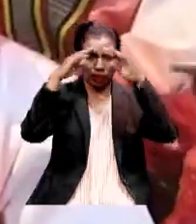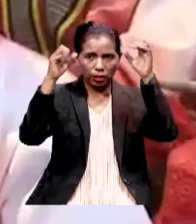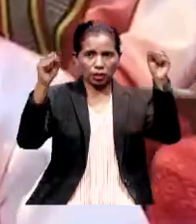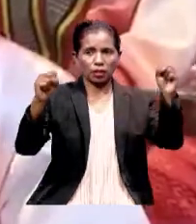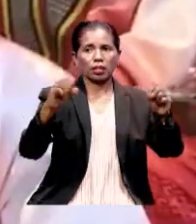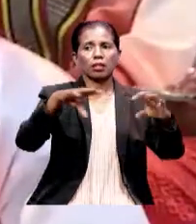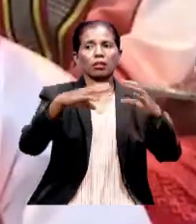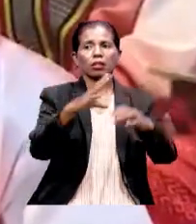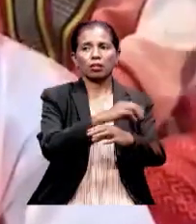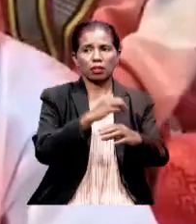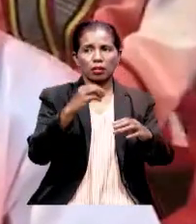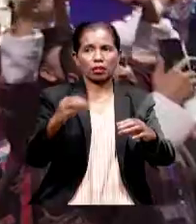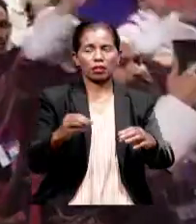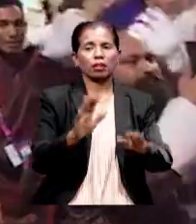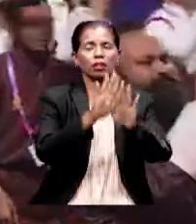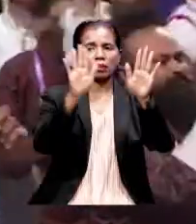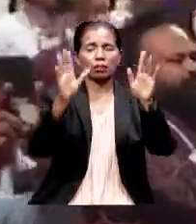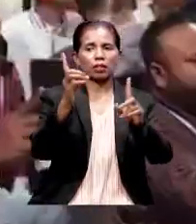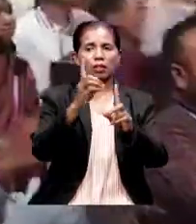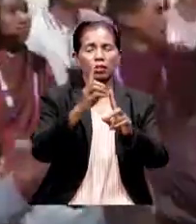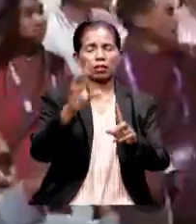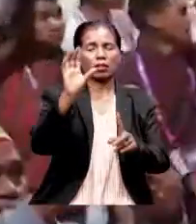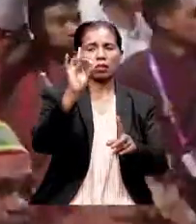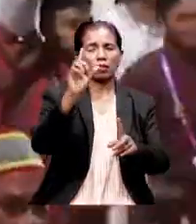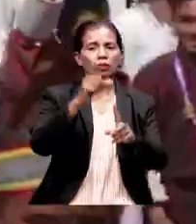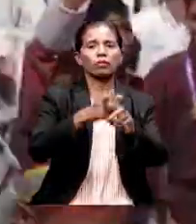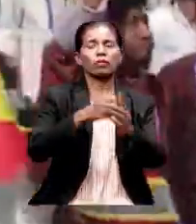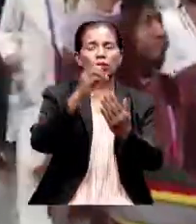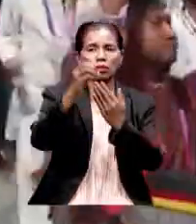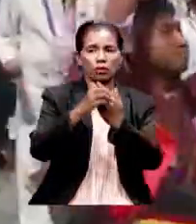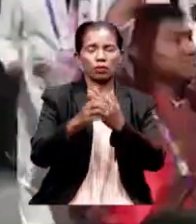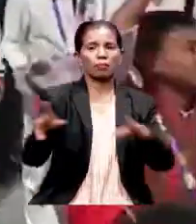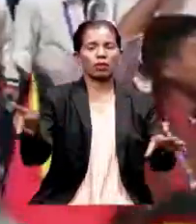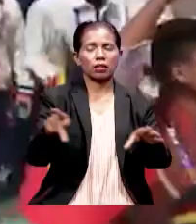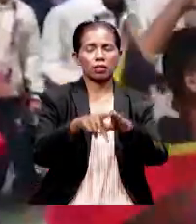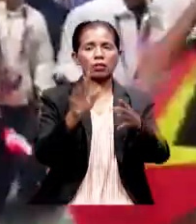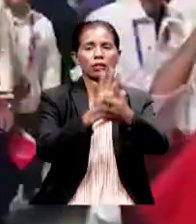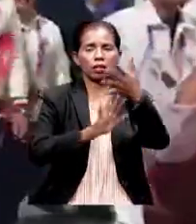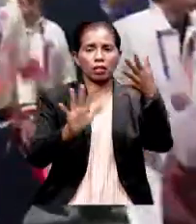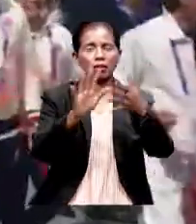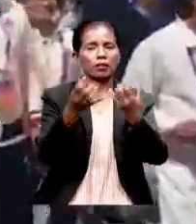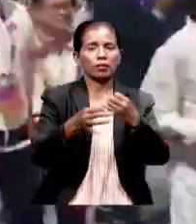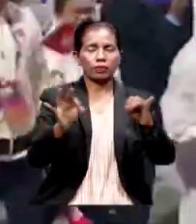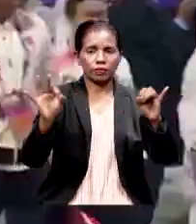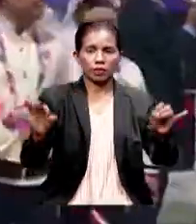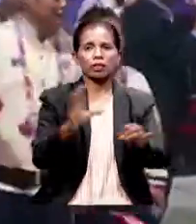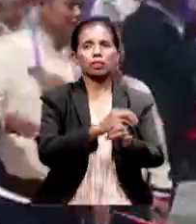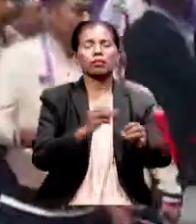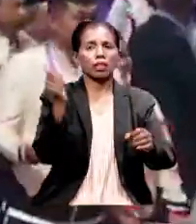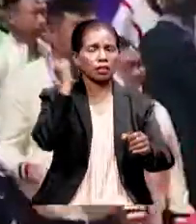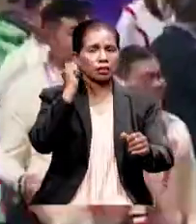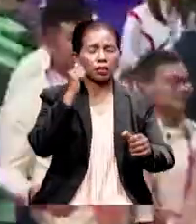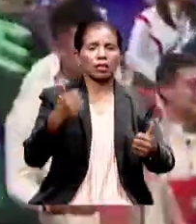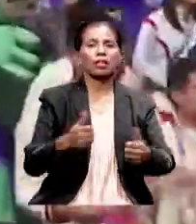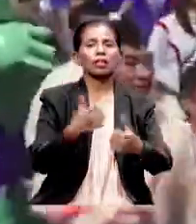Comitê Olímpico, e domingo Lorongualo, fulano outubro, né, participa e a cerimônia encerramento evento Asian Games,